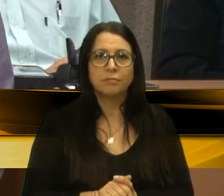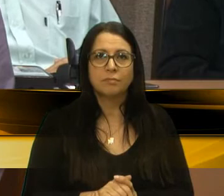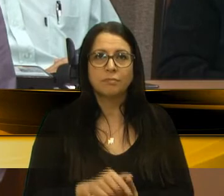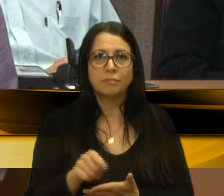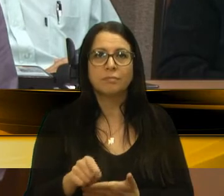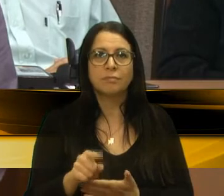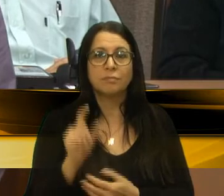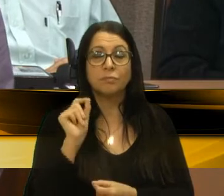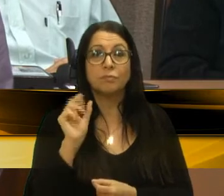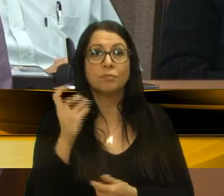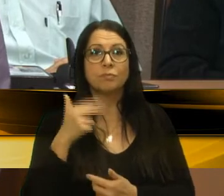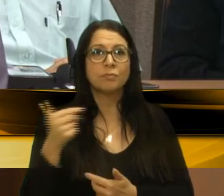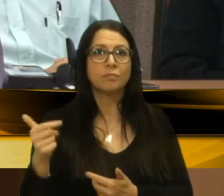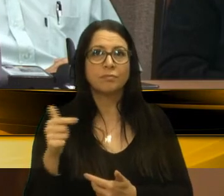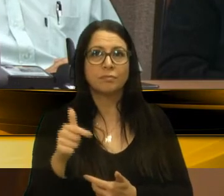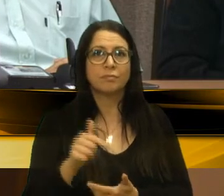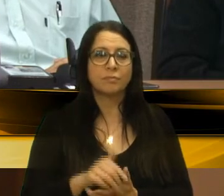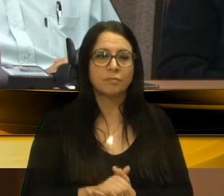Da situação que está